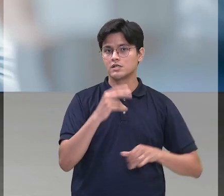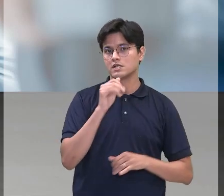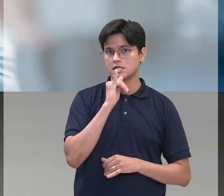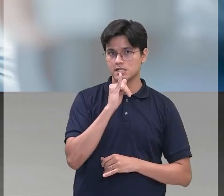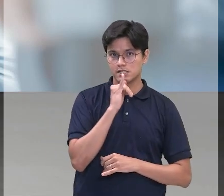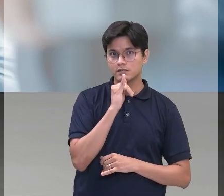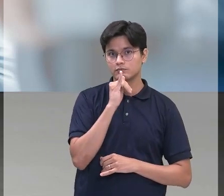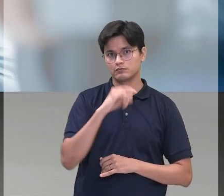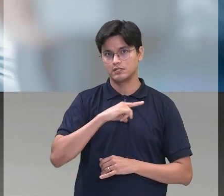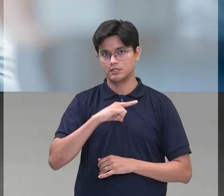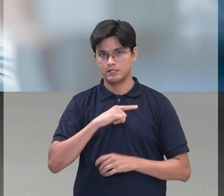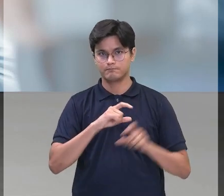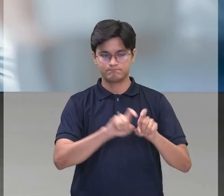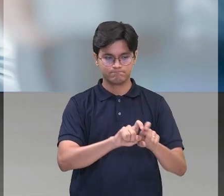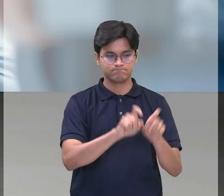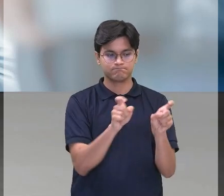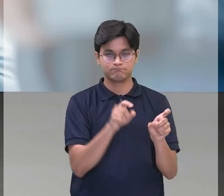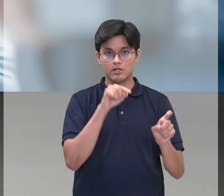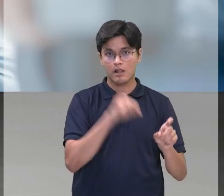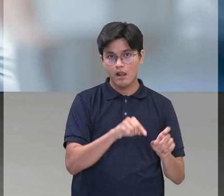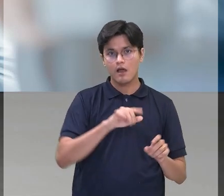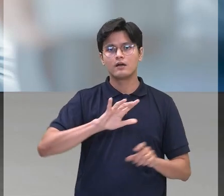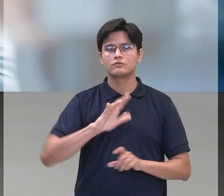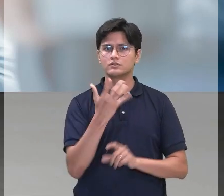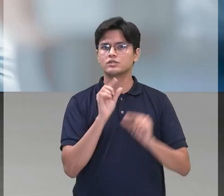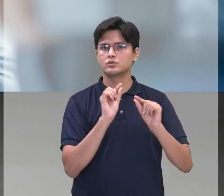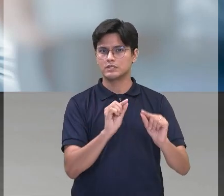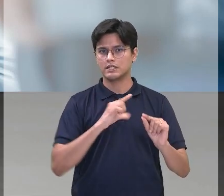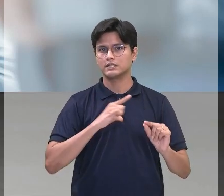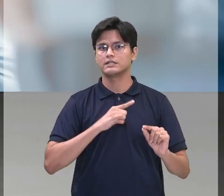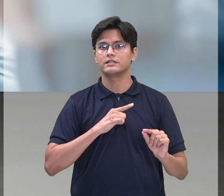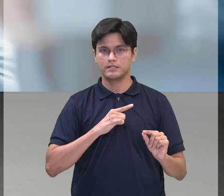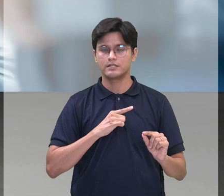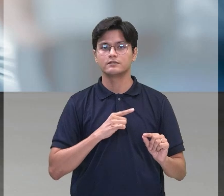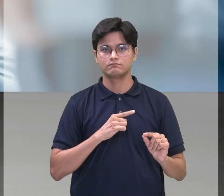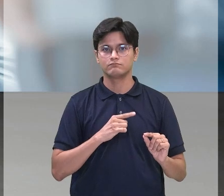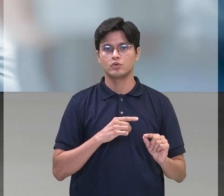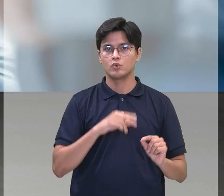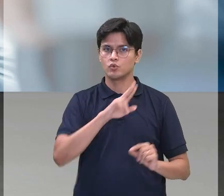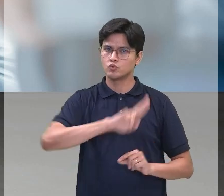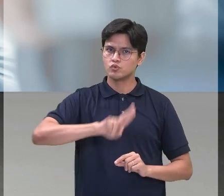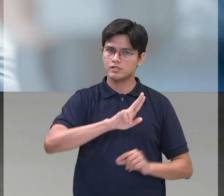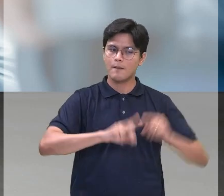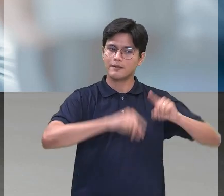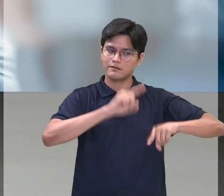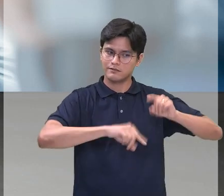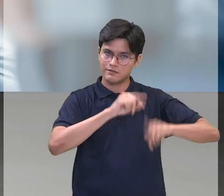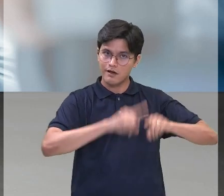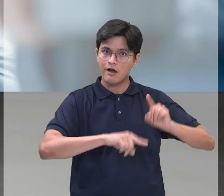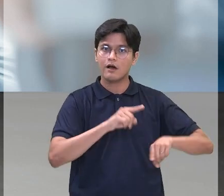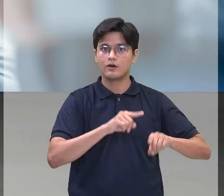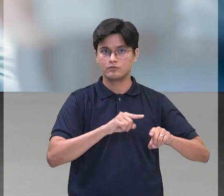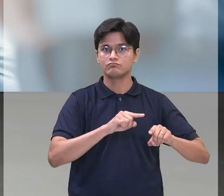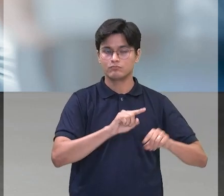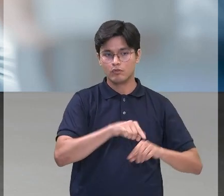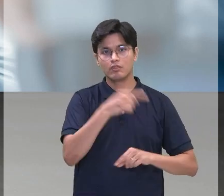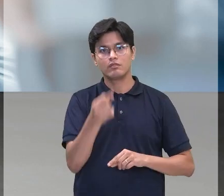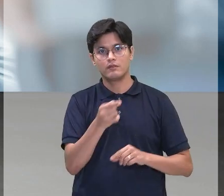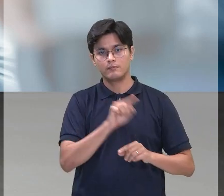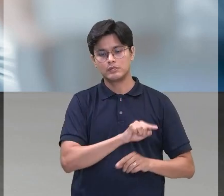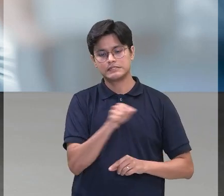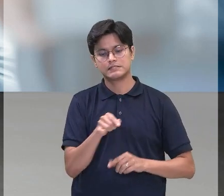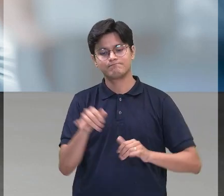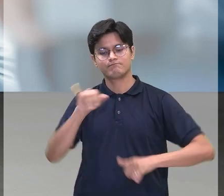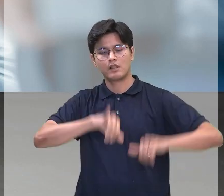quando vai realizar ali o exame, é realizada uma coleta lá do útero e aí é levado para o laboratório.